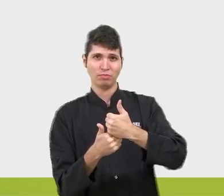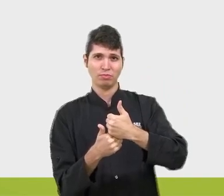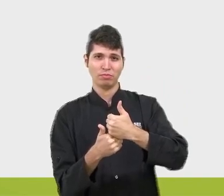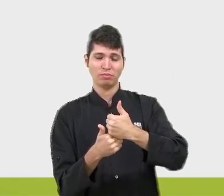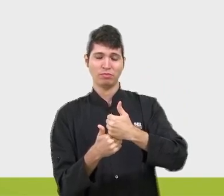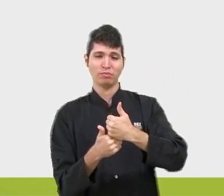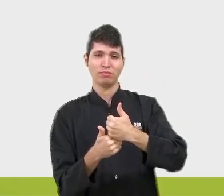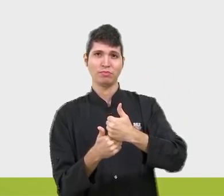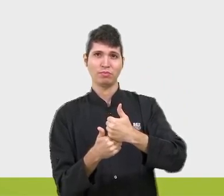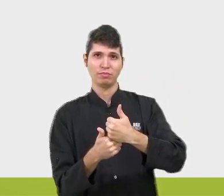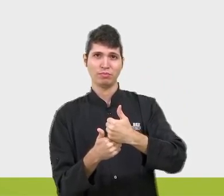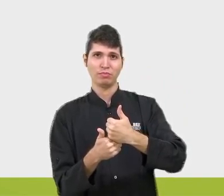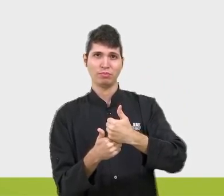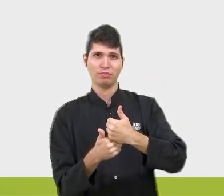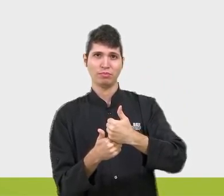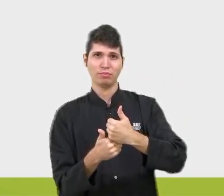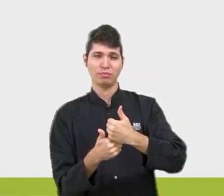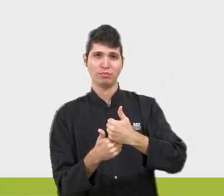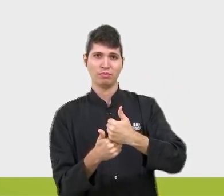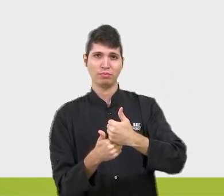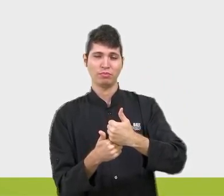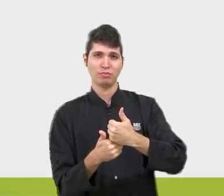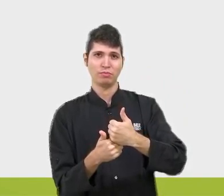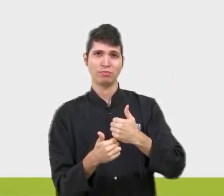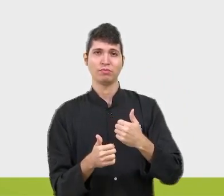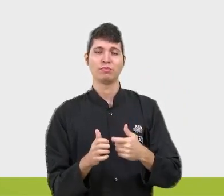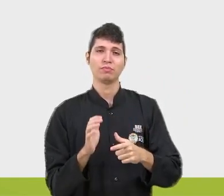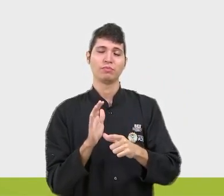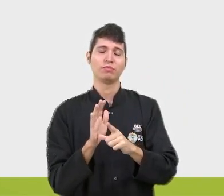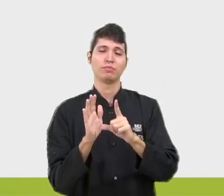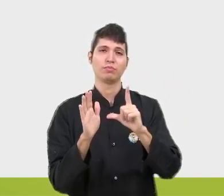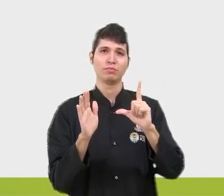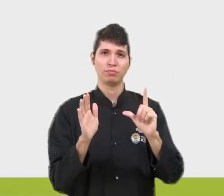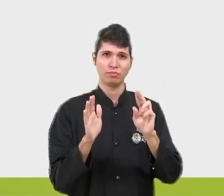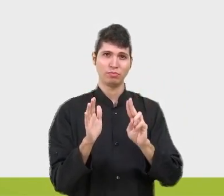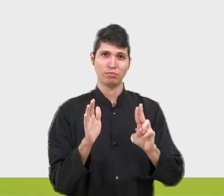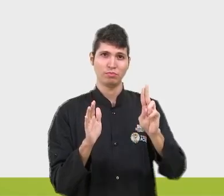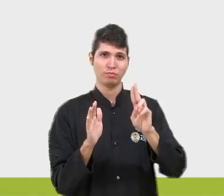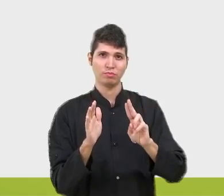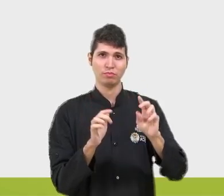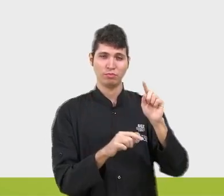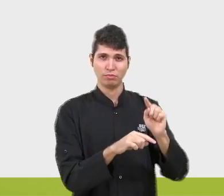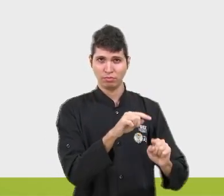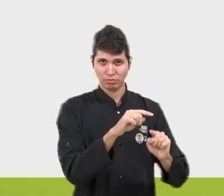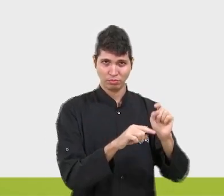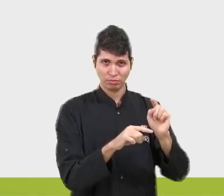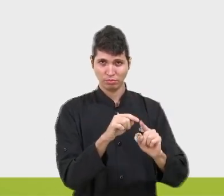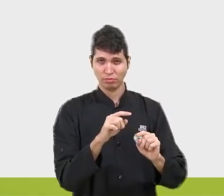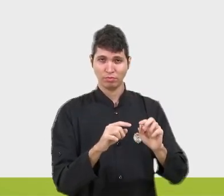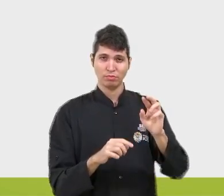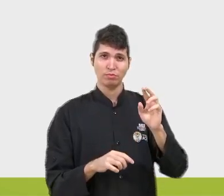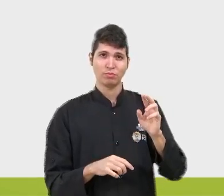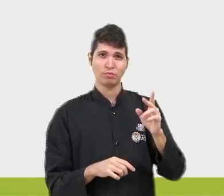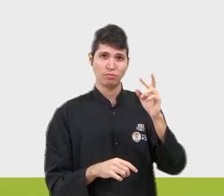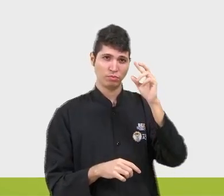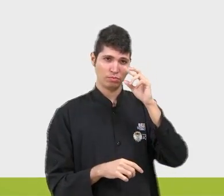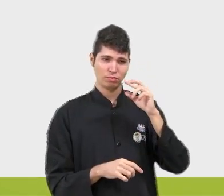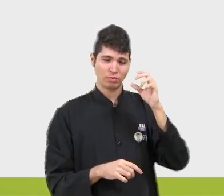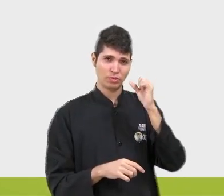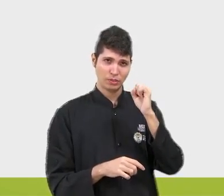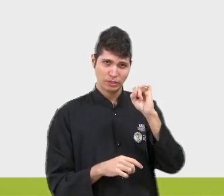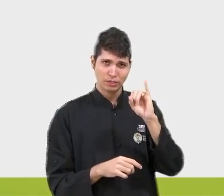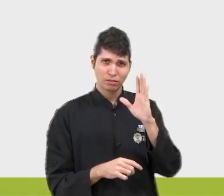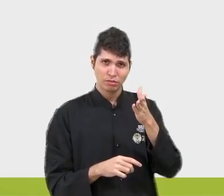encomendas, né? Então, inadequado. Antes de utilizar o aparelho, verifique se o mesmo já foi consertado.